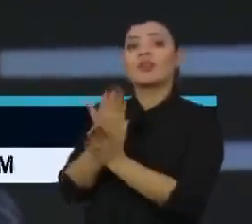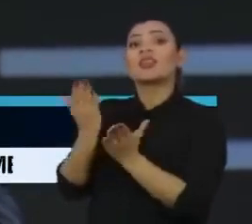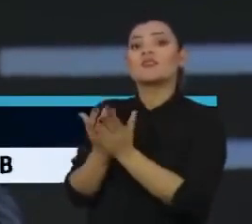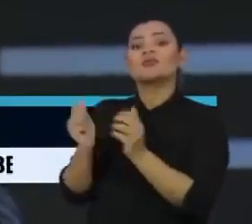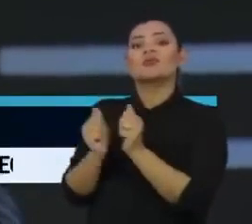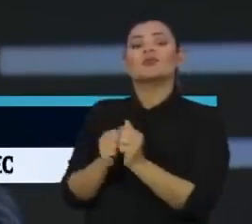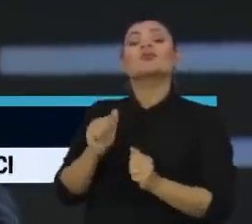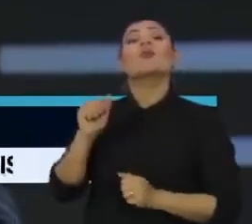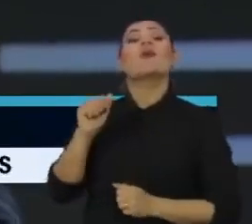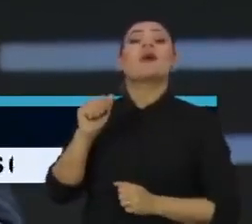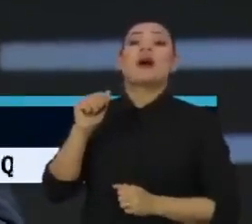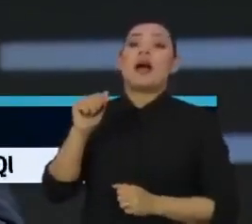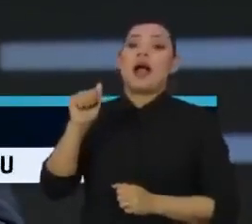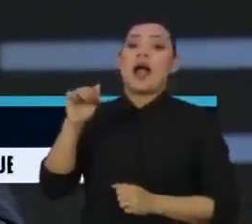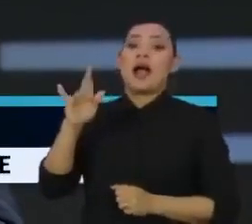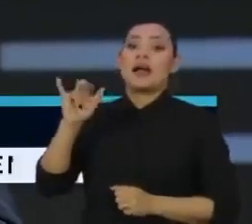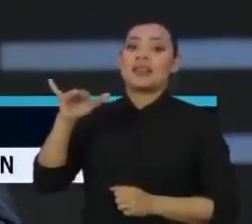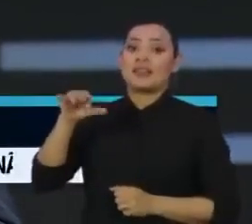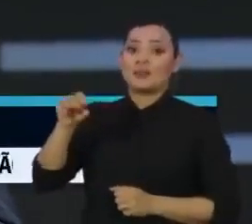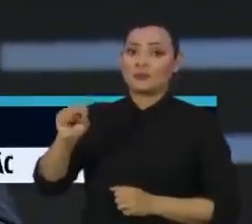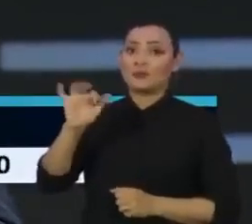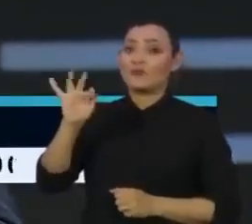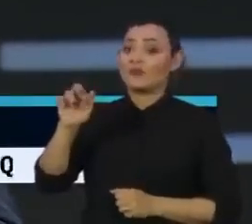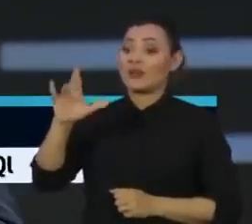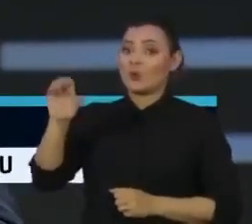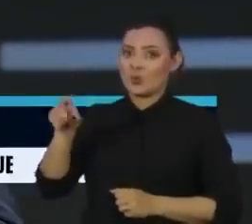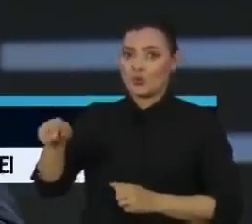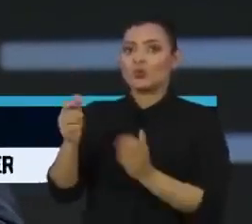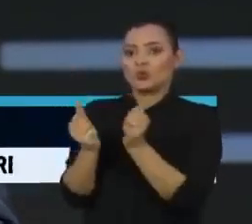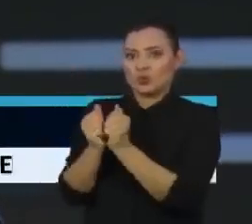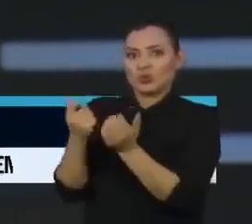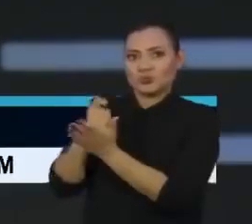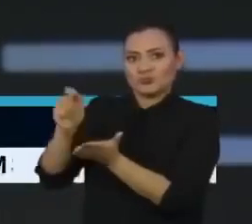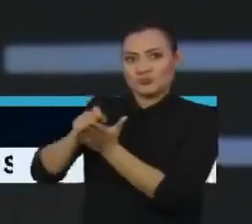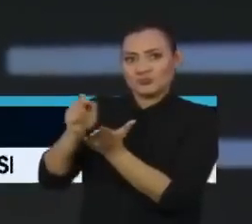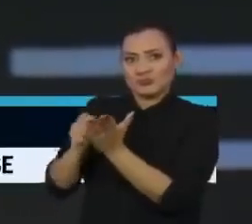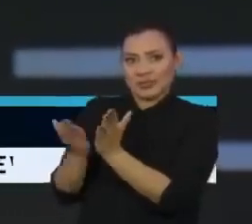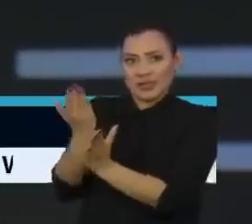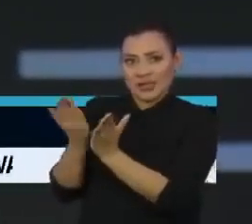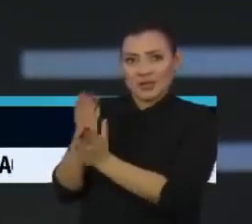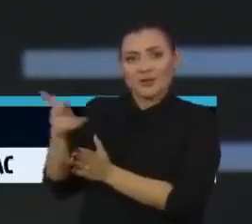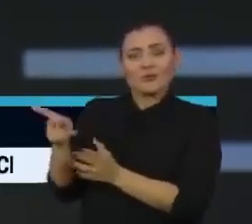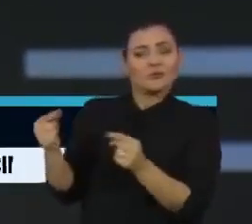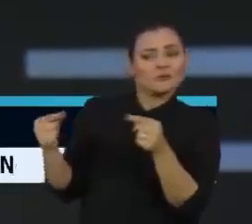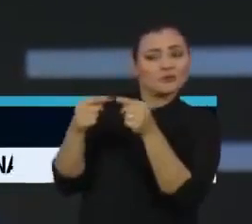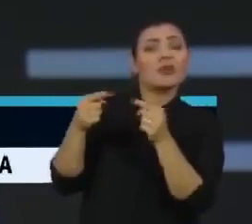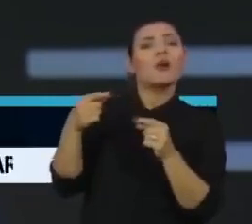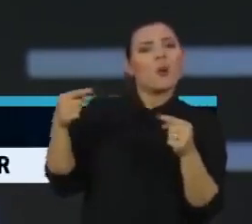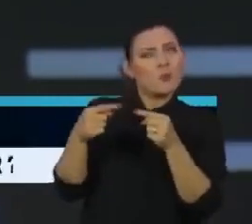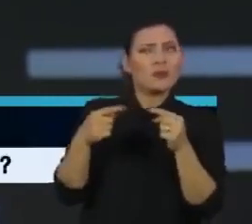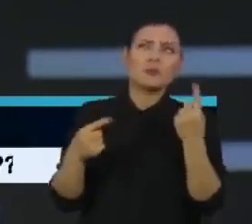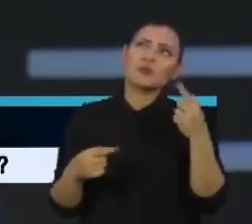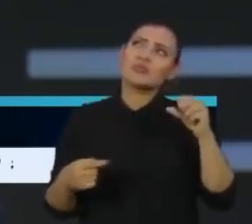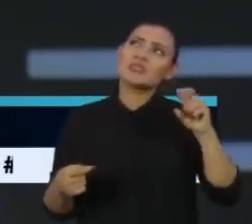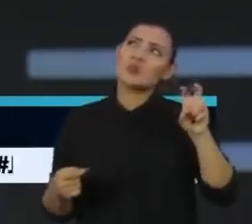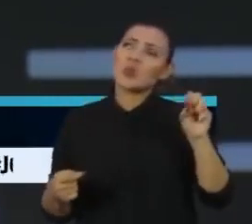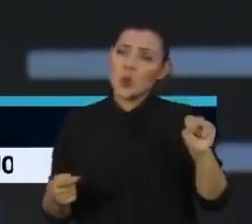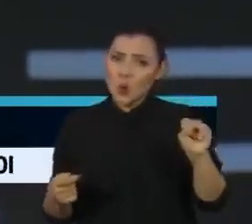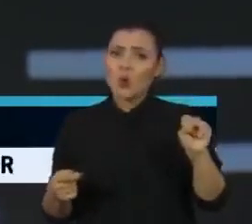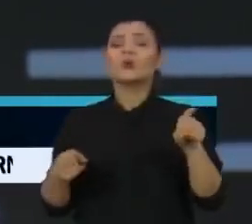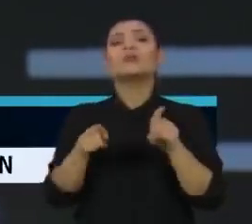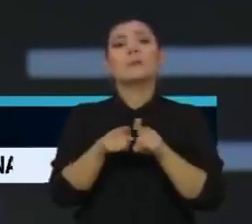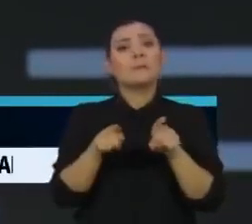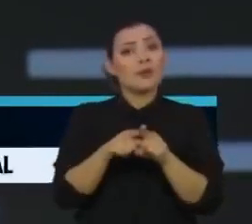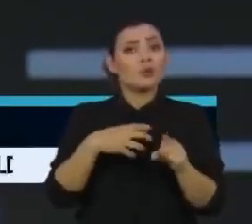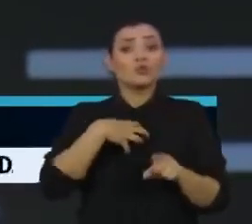Arinos e Melo Franco, no volume que trata disso, ele tem a ver com 1958, com a ascensão do De Gaulle,